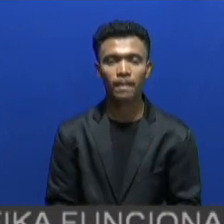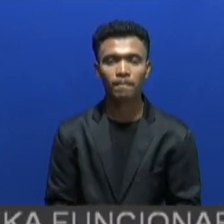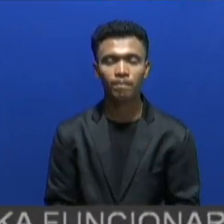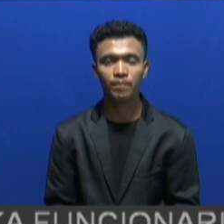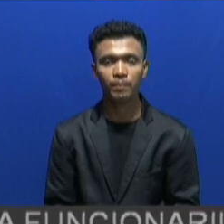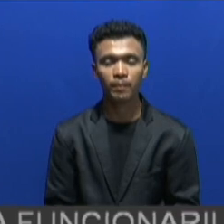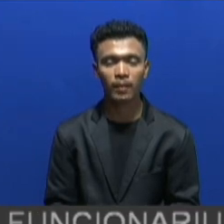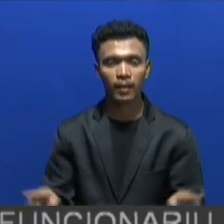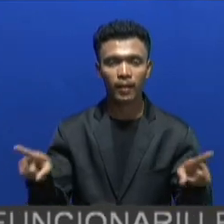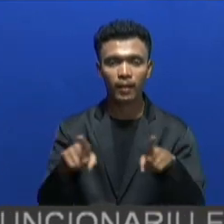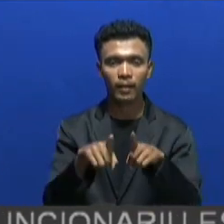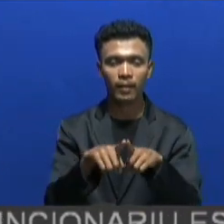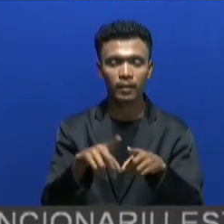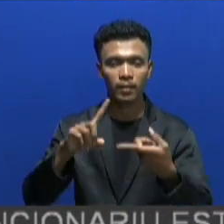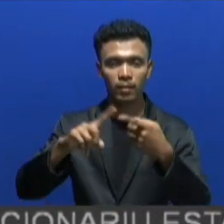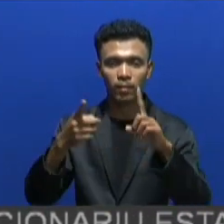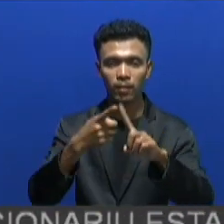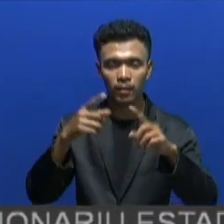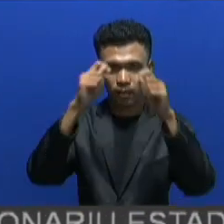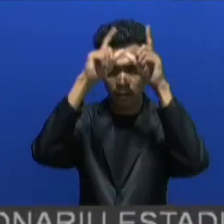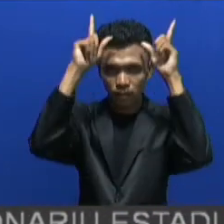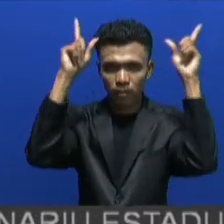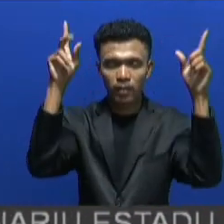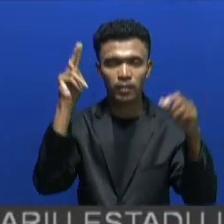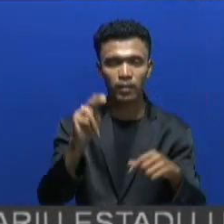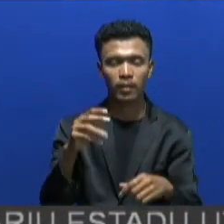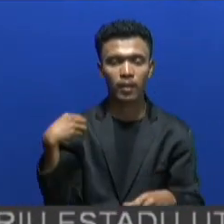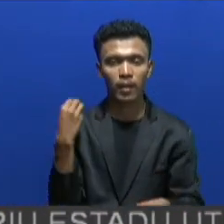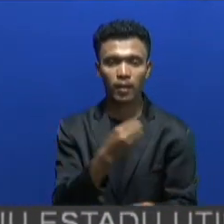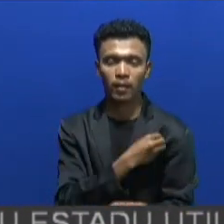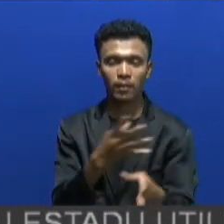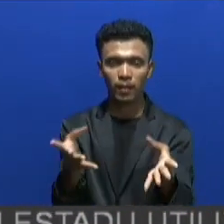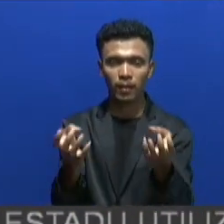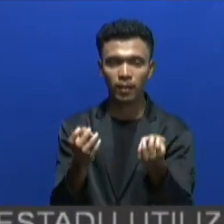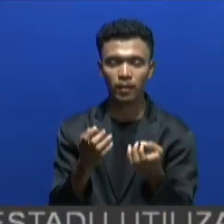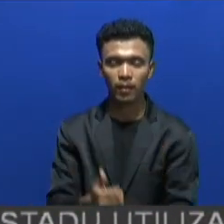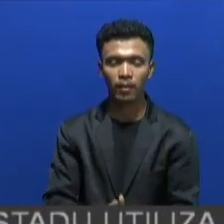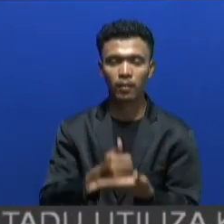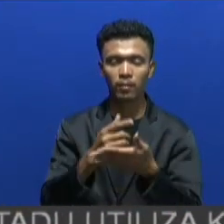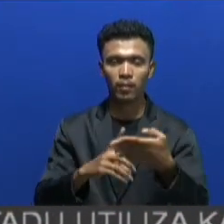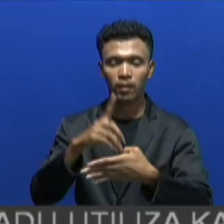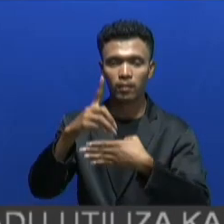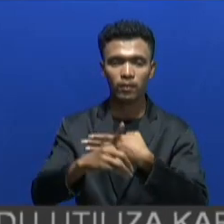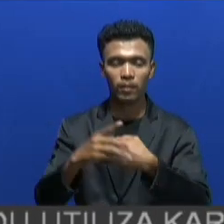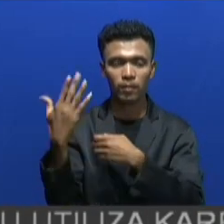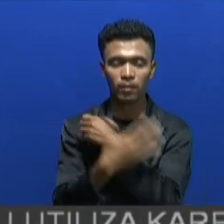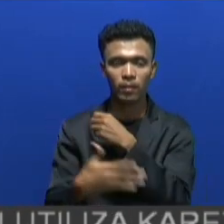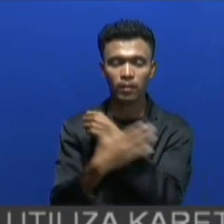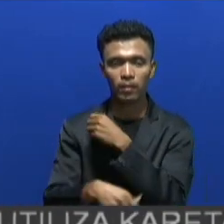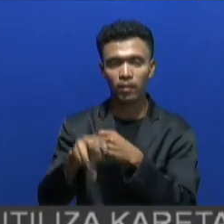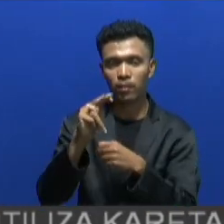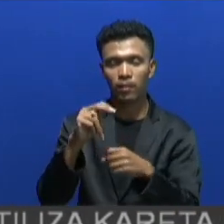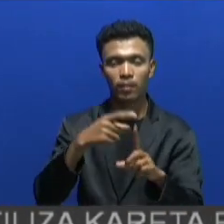we wish to Luda Belun Timor-Leste Nian, ang hakara continua for apoio para desenvolvimento na saang idane Nian,